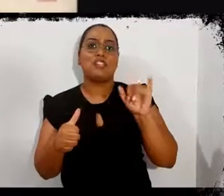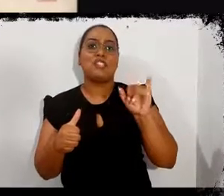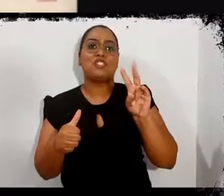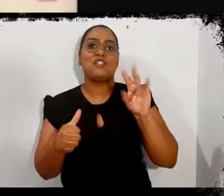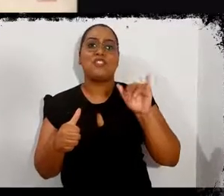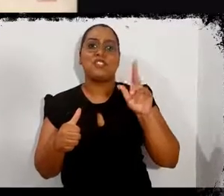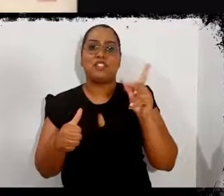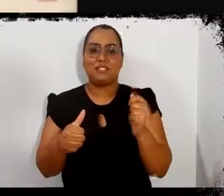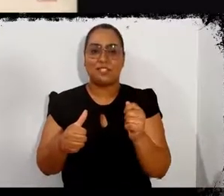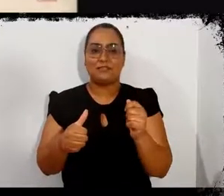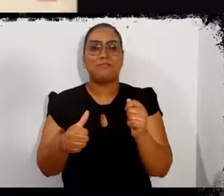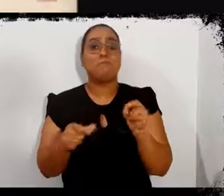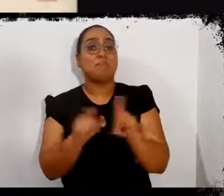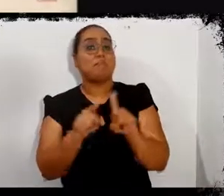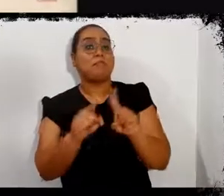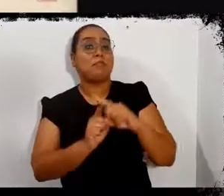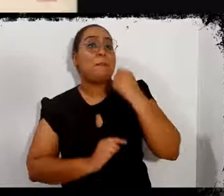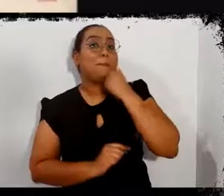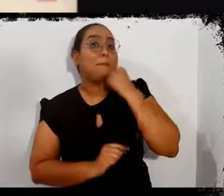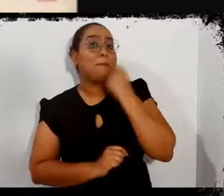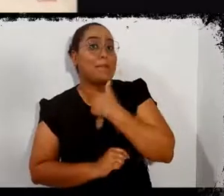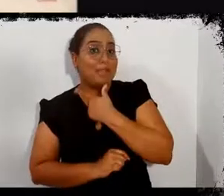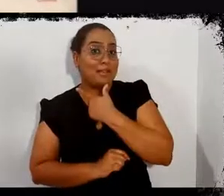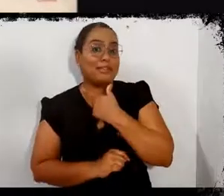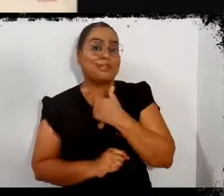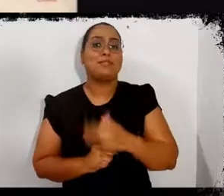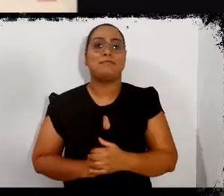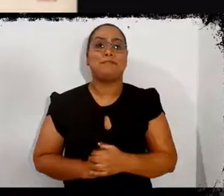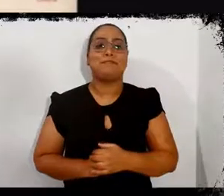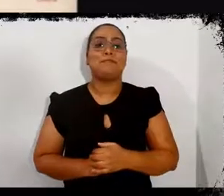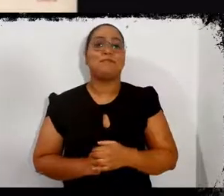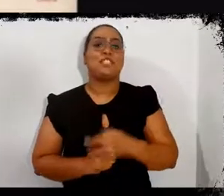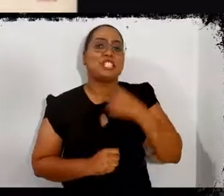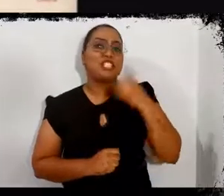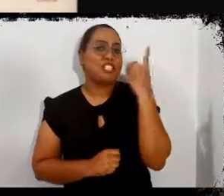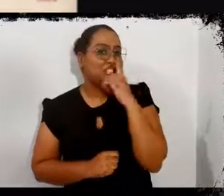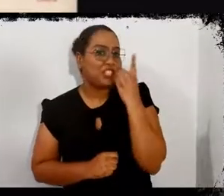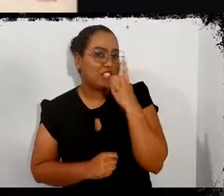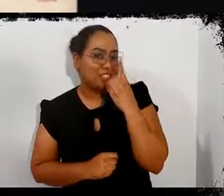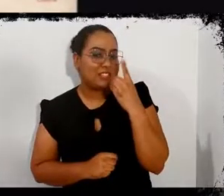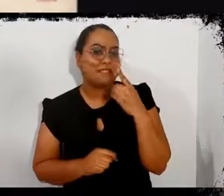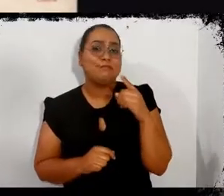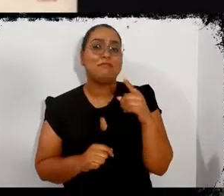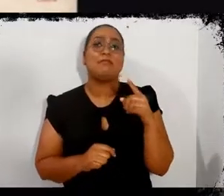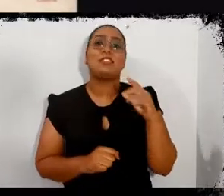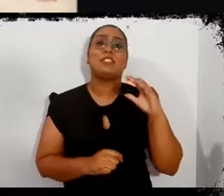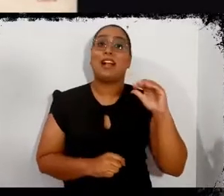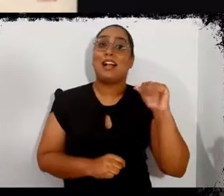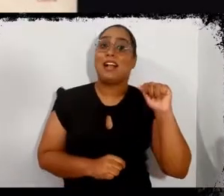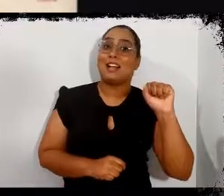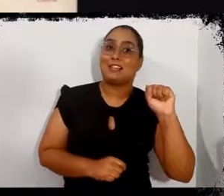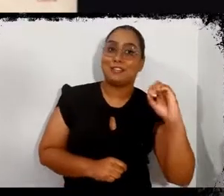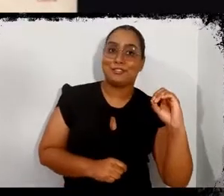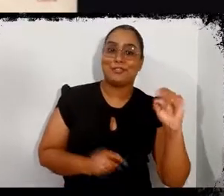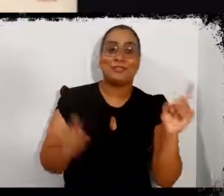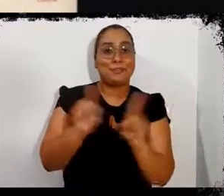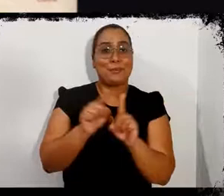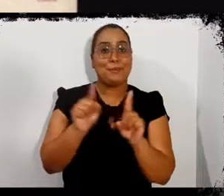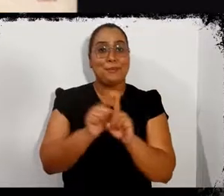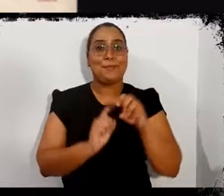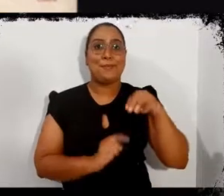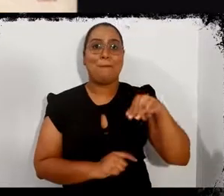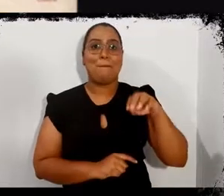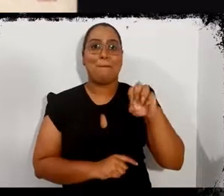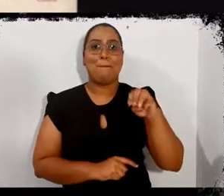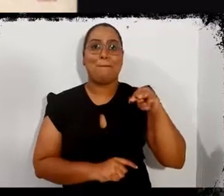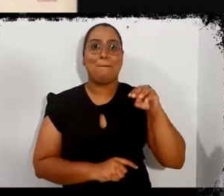verbais elementares que surgem no homem como uma reação